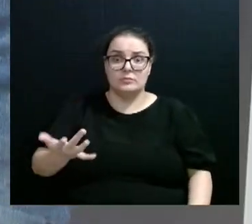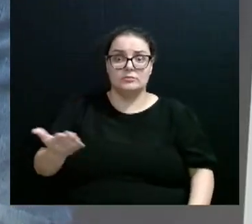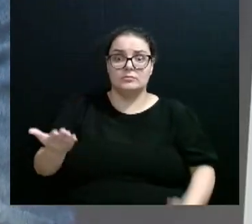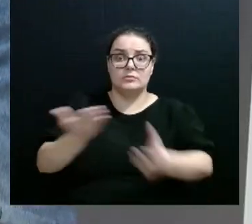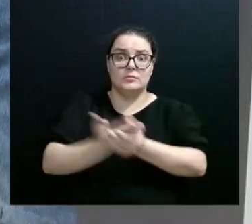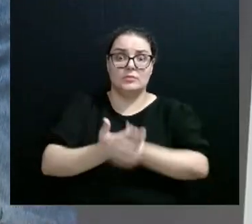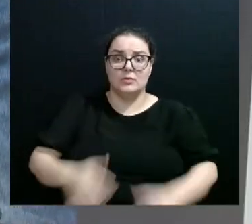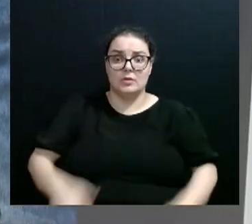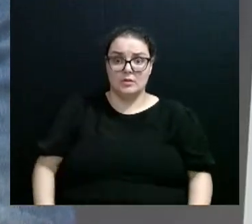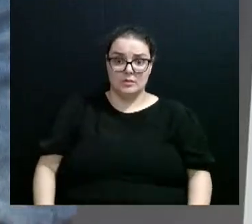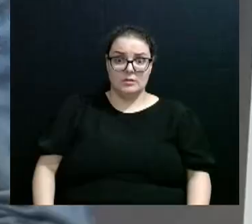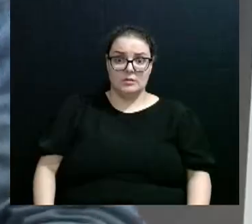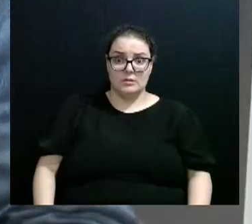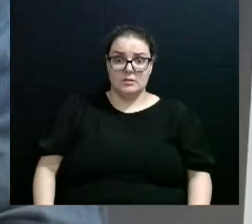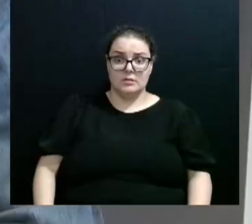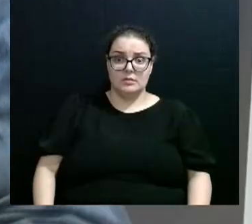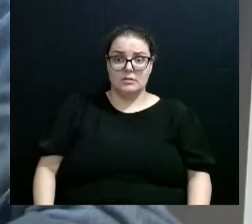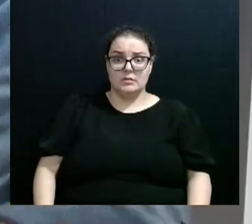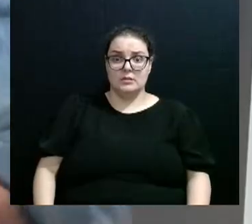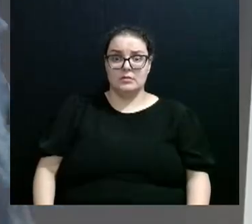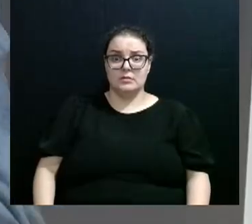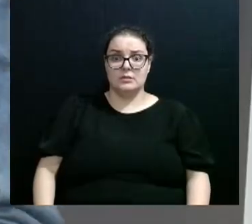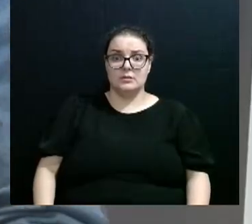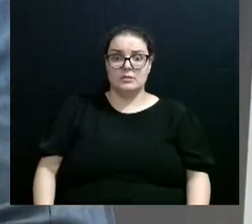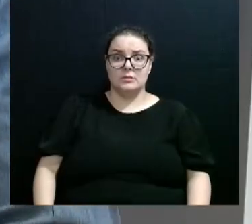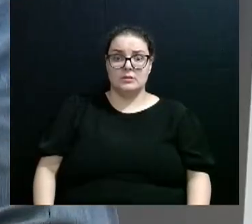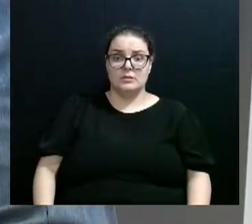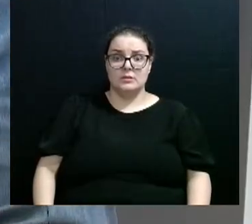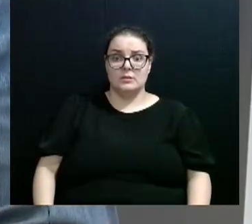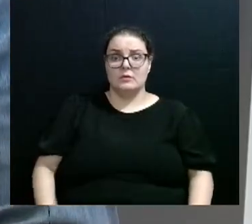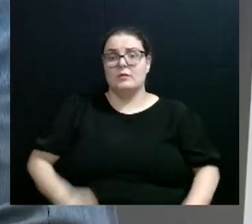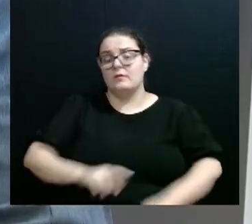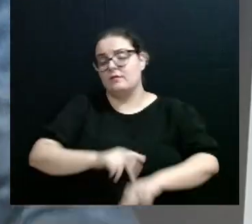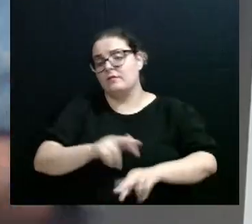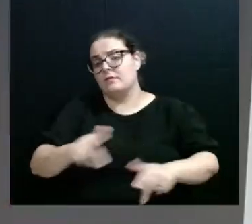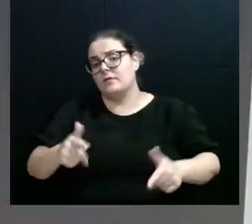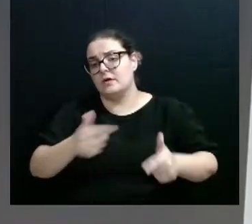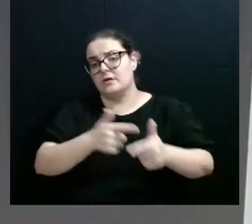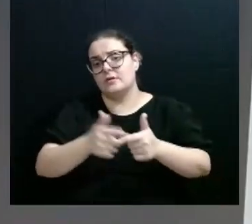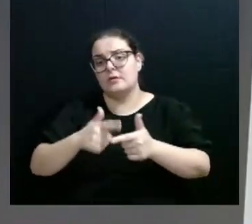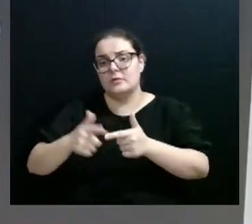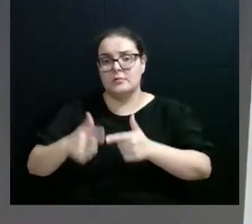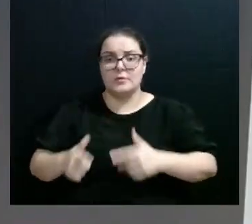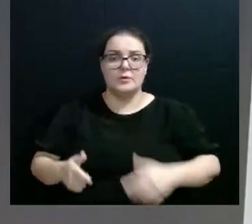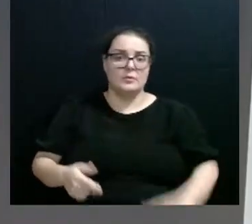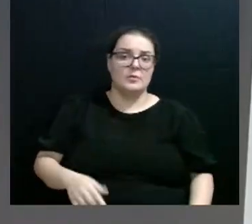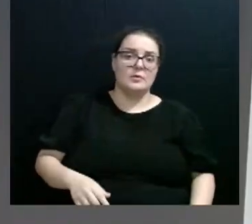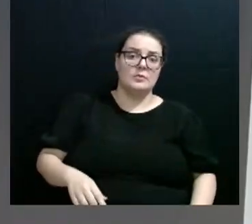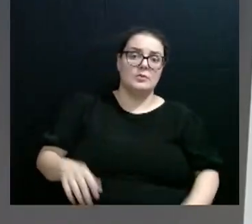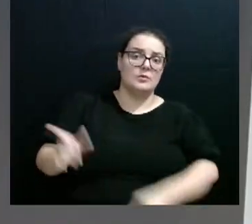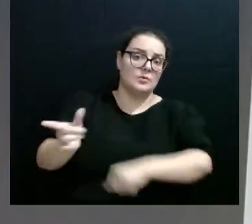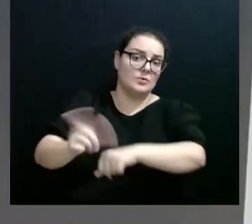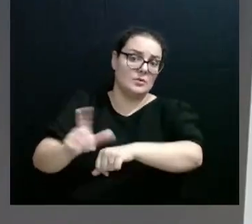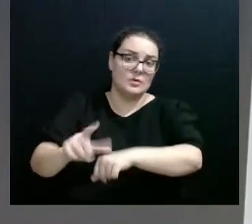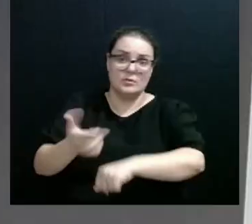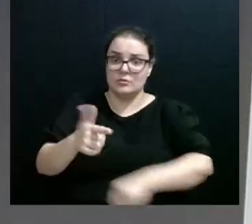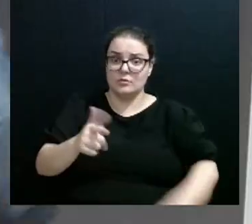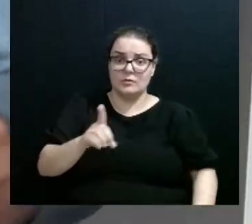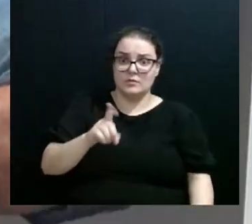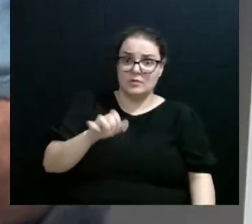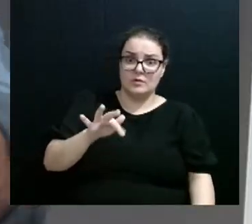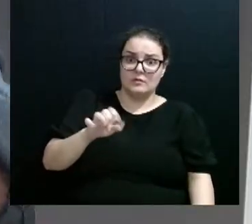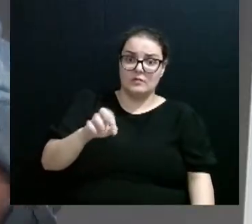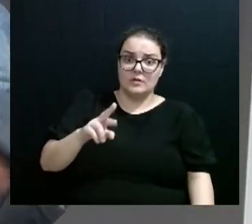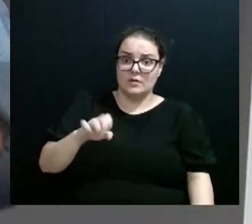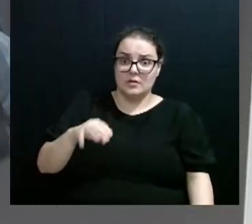comunicação, Zap, temos uma série de comunicações de chegar até o comerciante. Então, se não houve interferimento, se o recurso foi